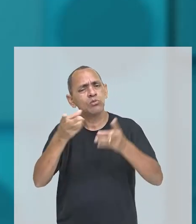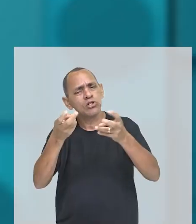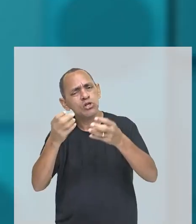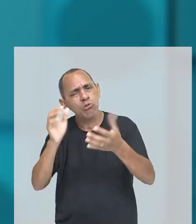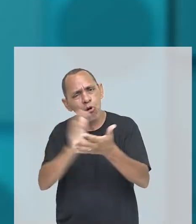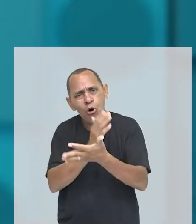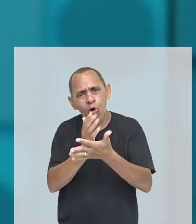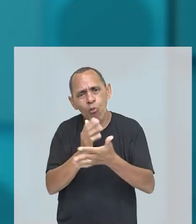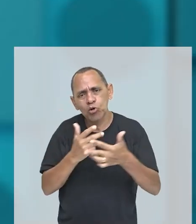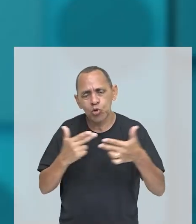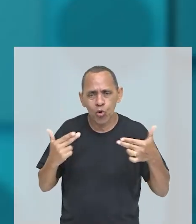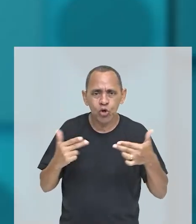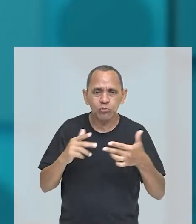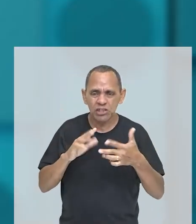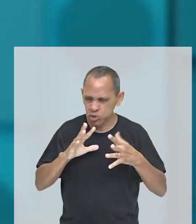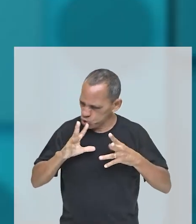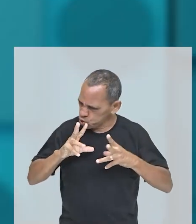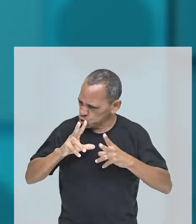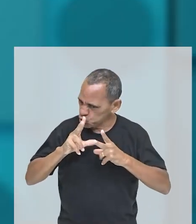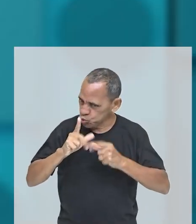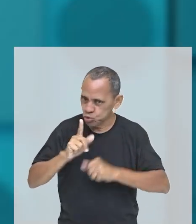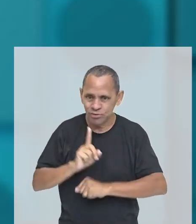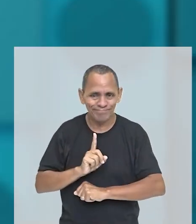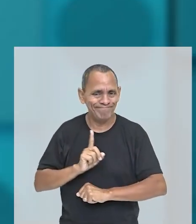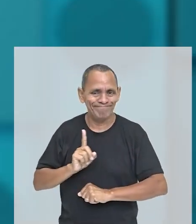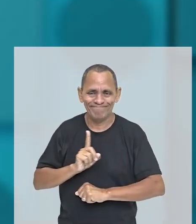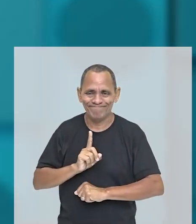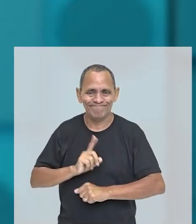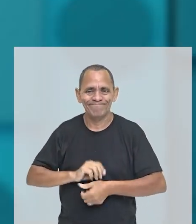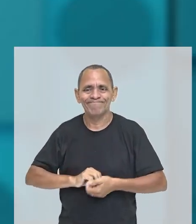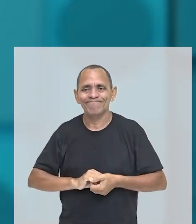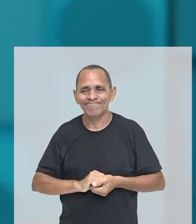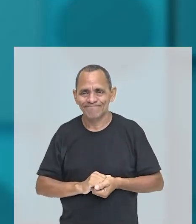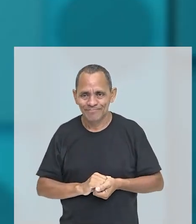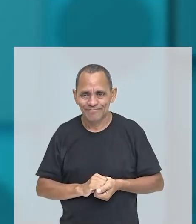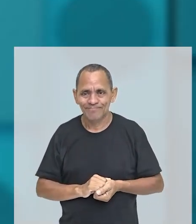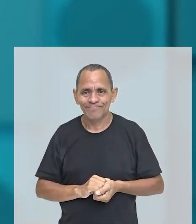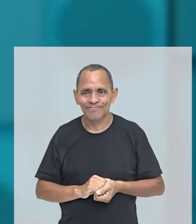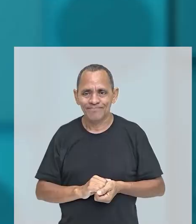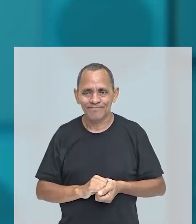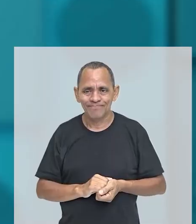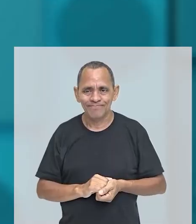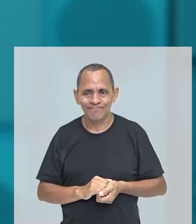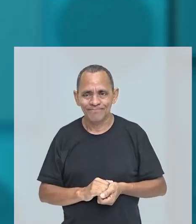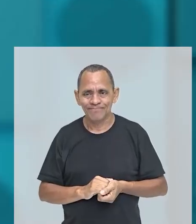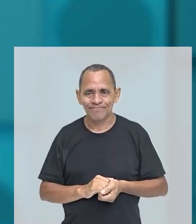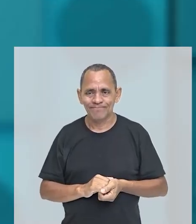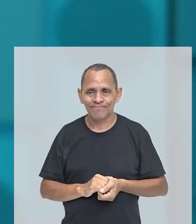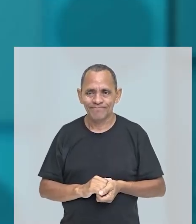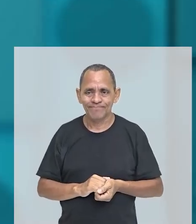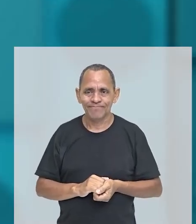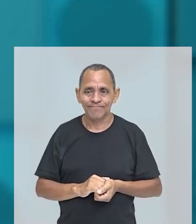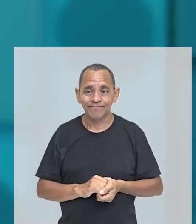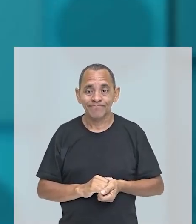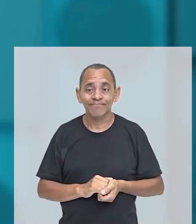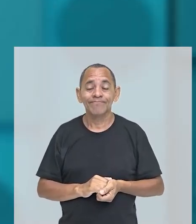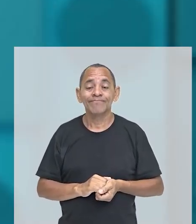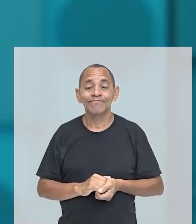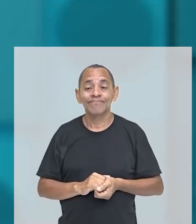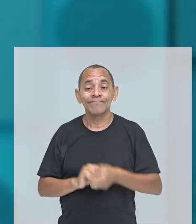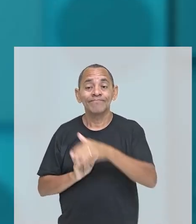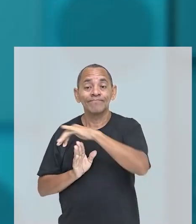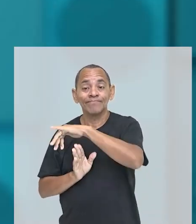compõem o universo, mas ainda muitos aspectos assim ainda não é possível de explicar, tá certo? Vamos